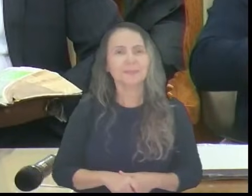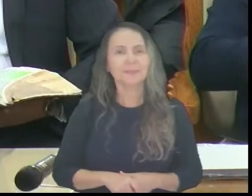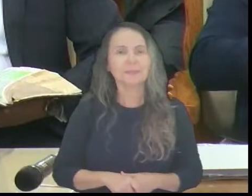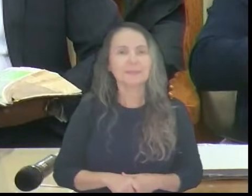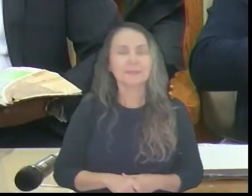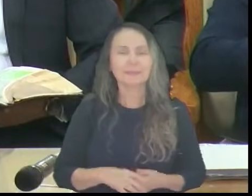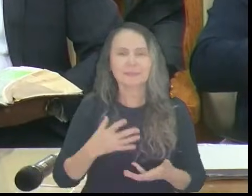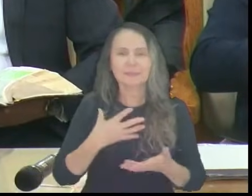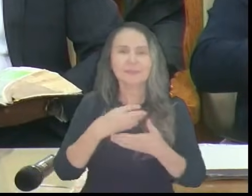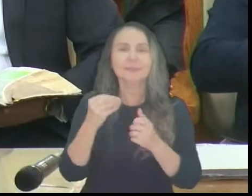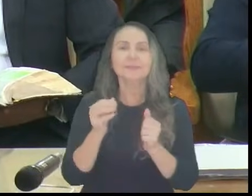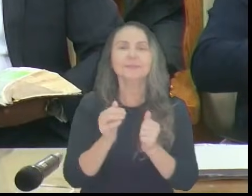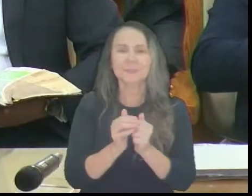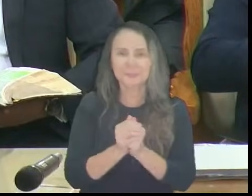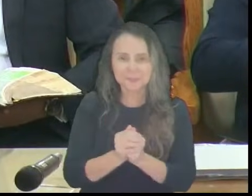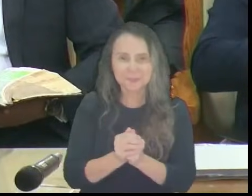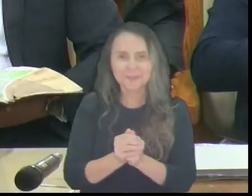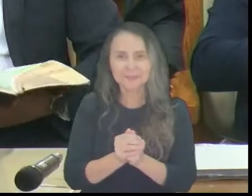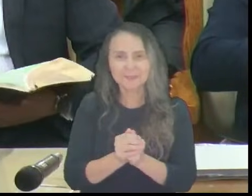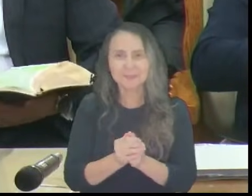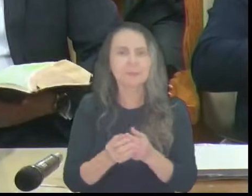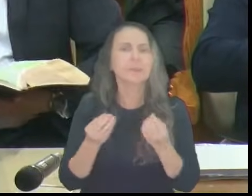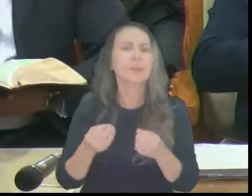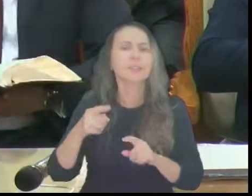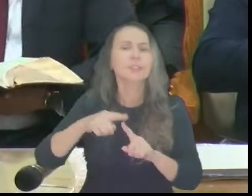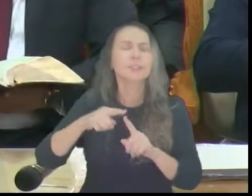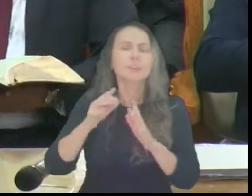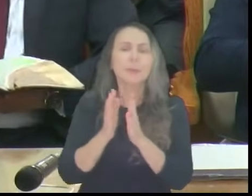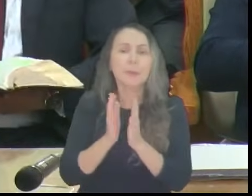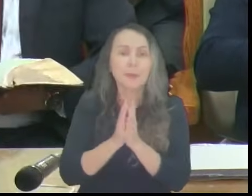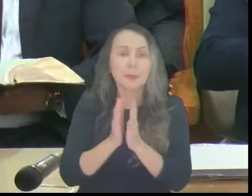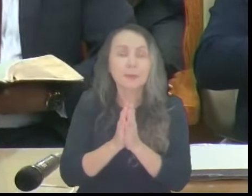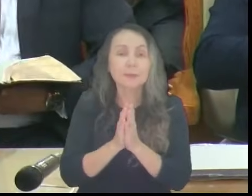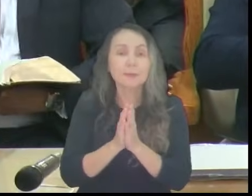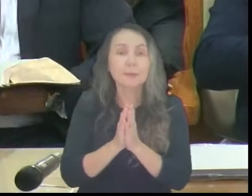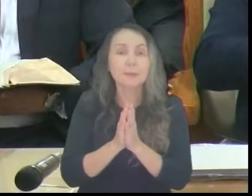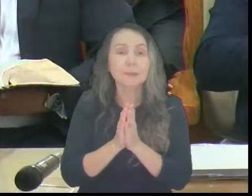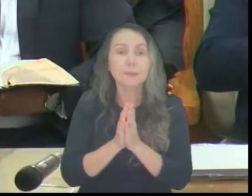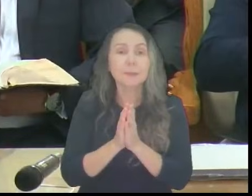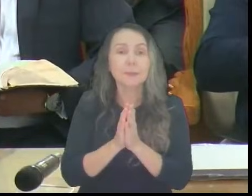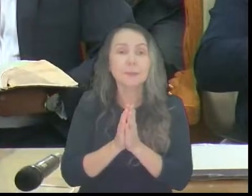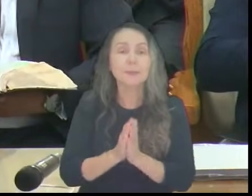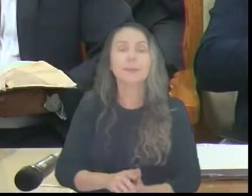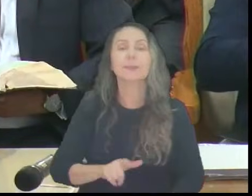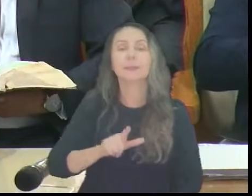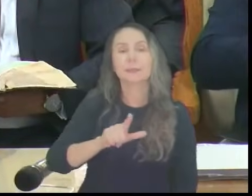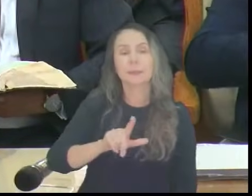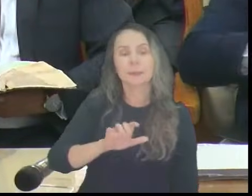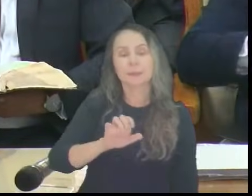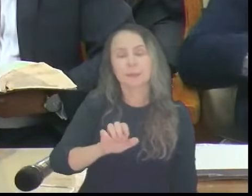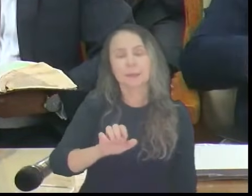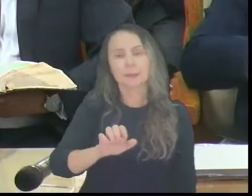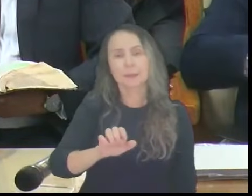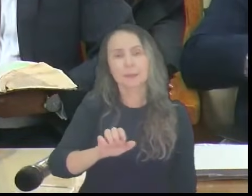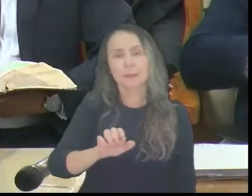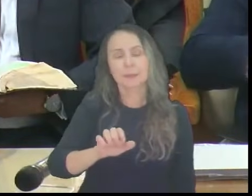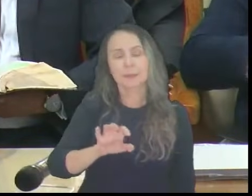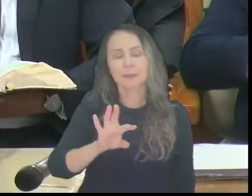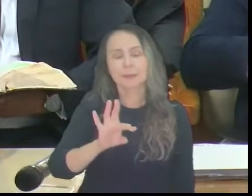Quem diz amém? Como é que se chama esse tipo de oração com a Bíblia? Lécio, que escreve-se